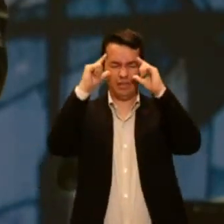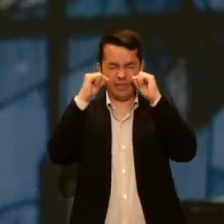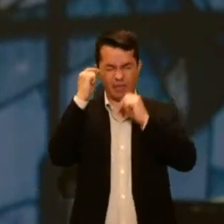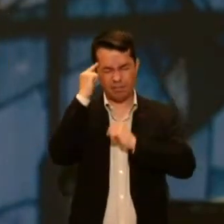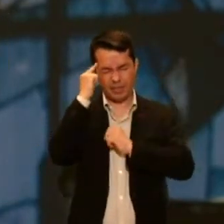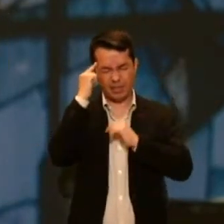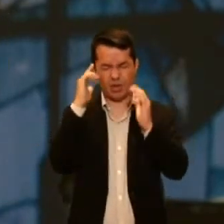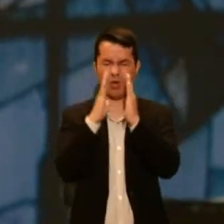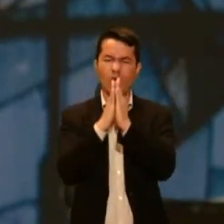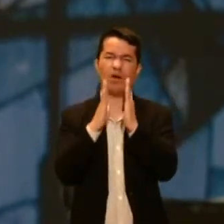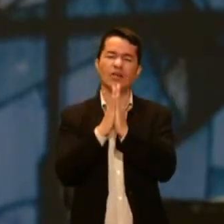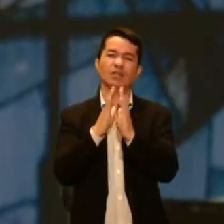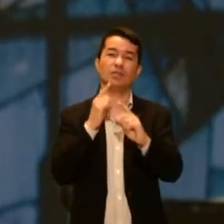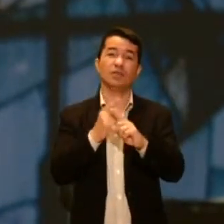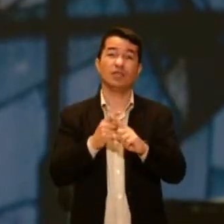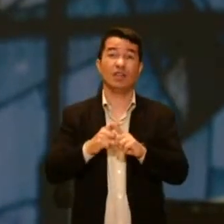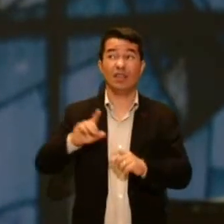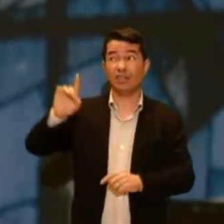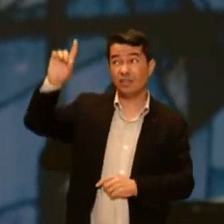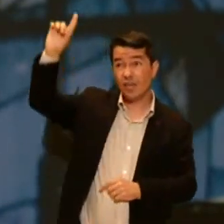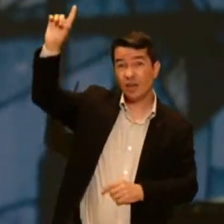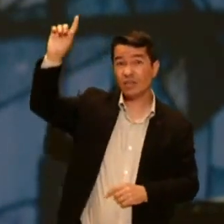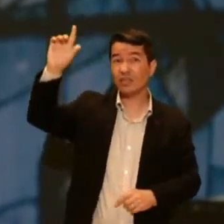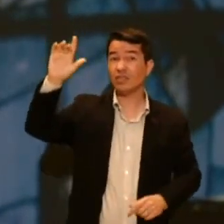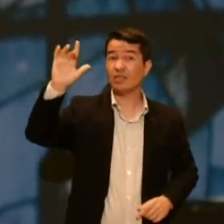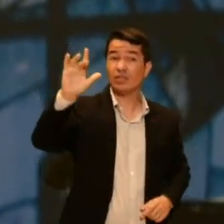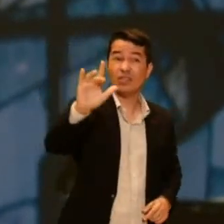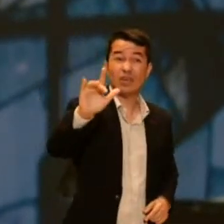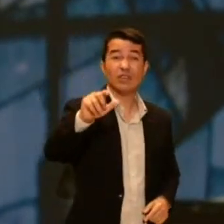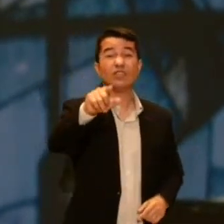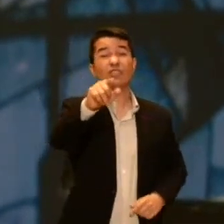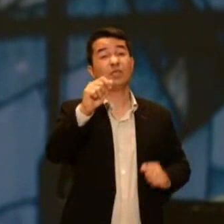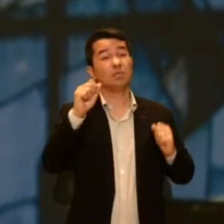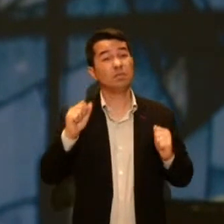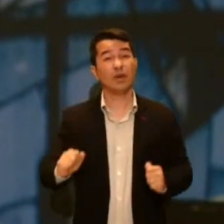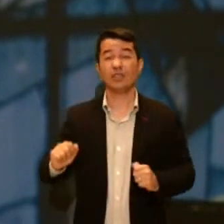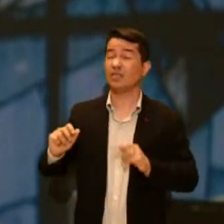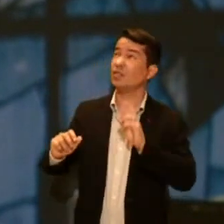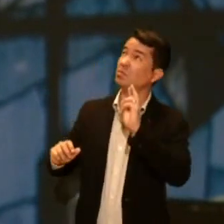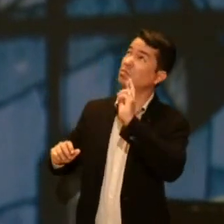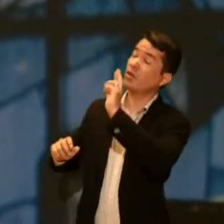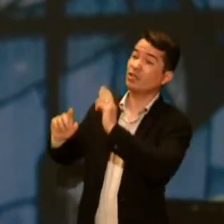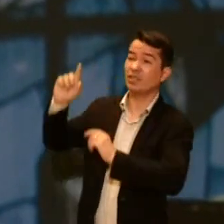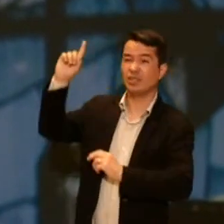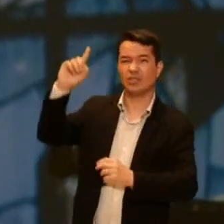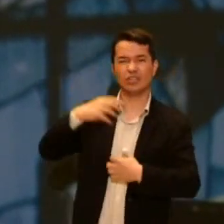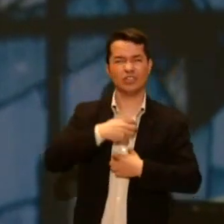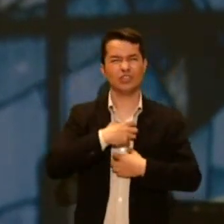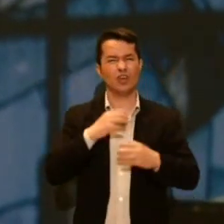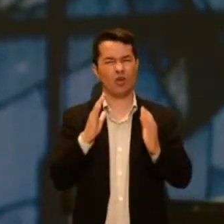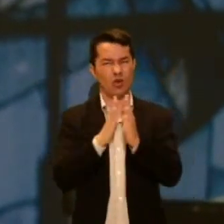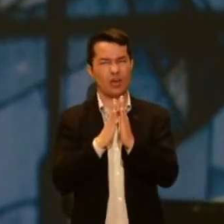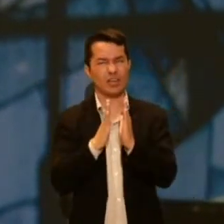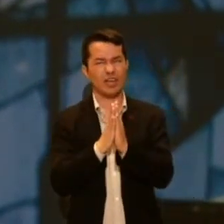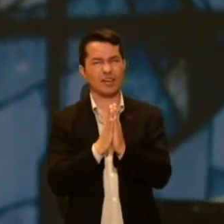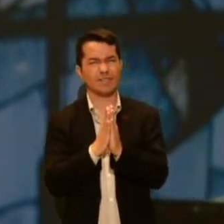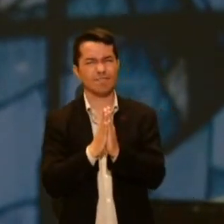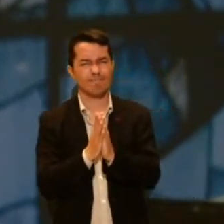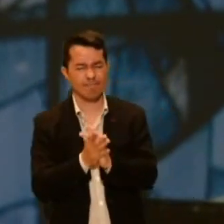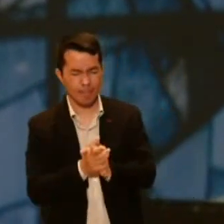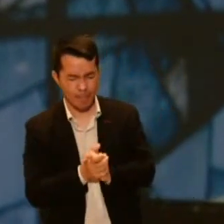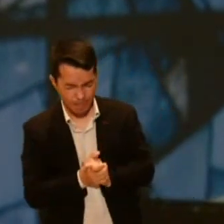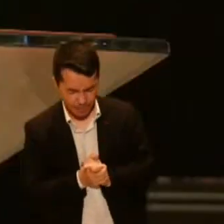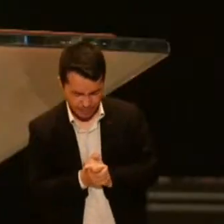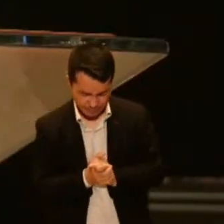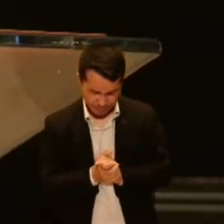Deus responder, porque Ele é digno de uma resposta. Vamos orar juntos? Querido Senhor, esse povo que